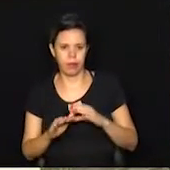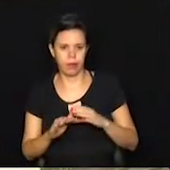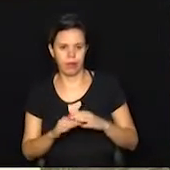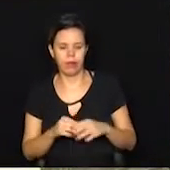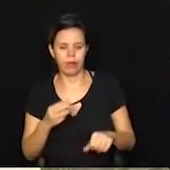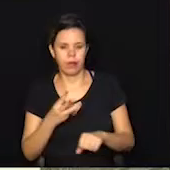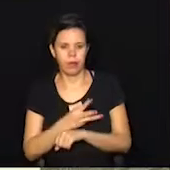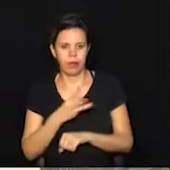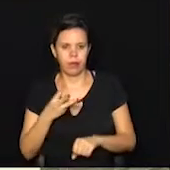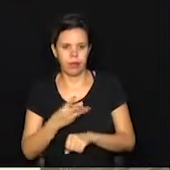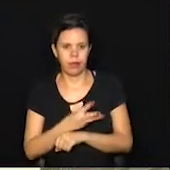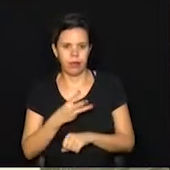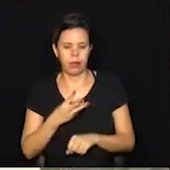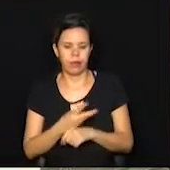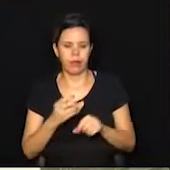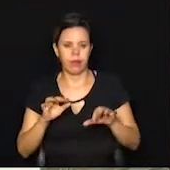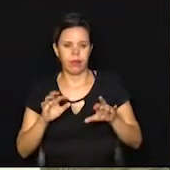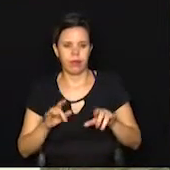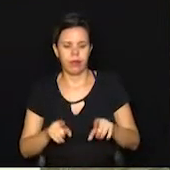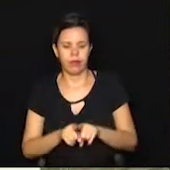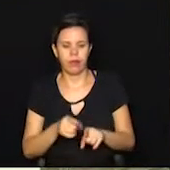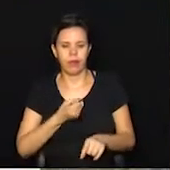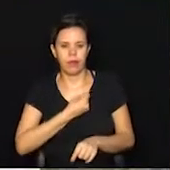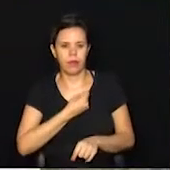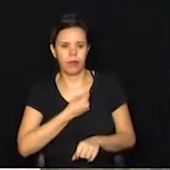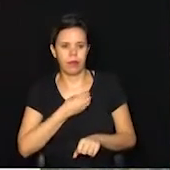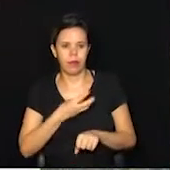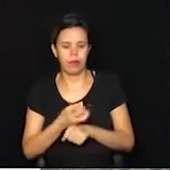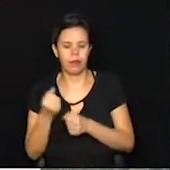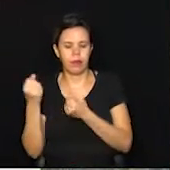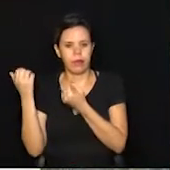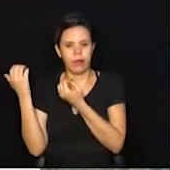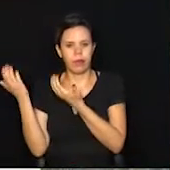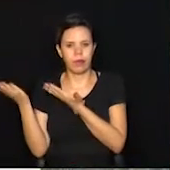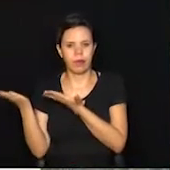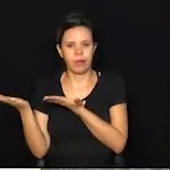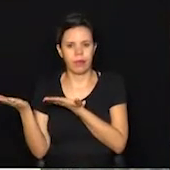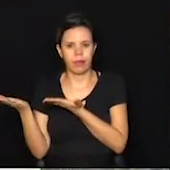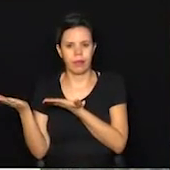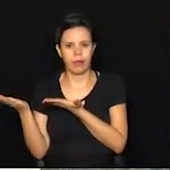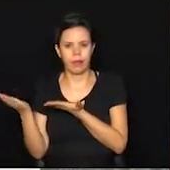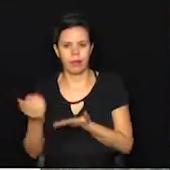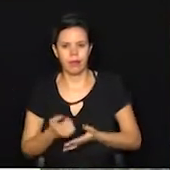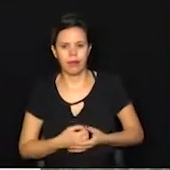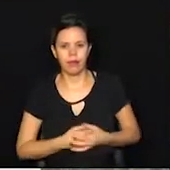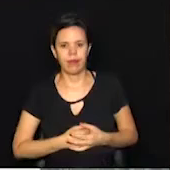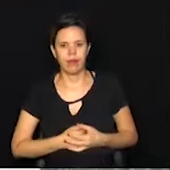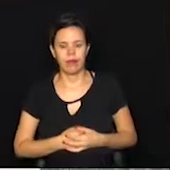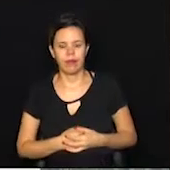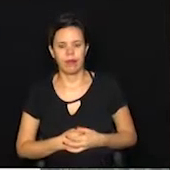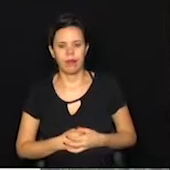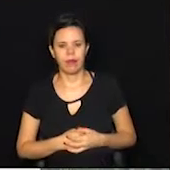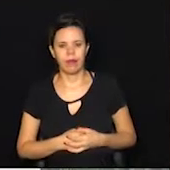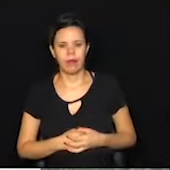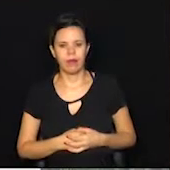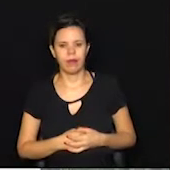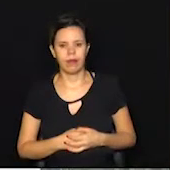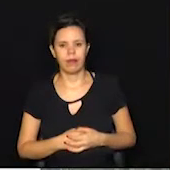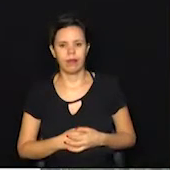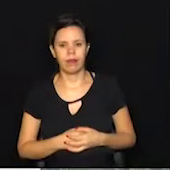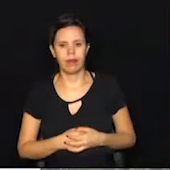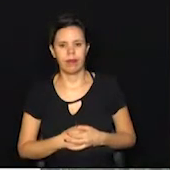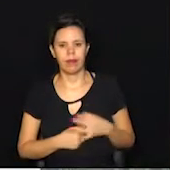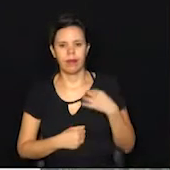pelo WhatsApp e também por e-mail o número do Whatsapp para a Participação Popular é o 19978